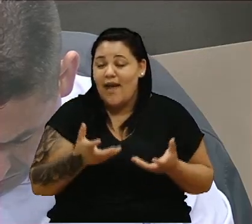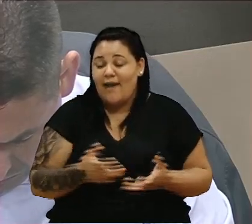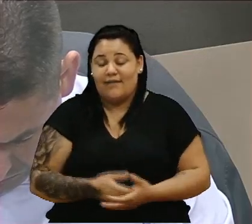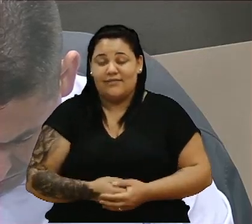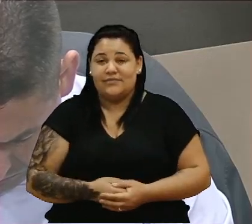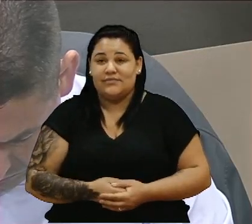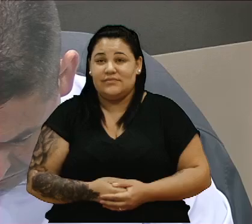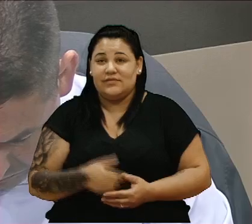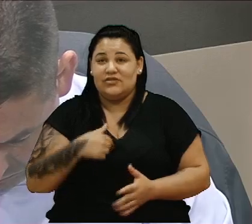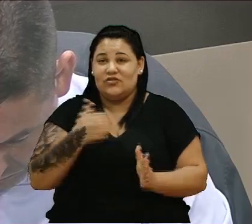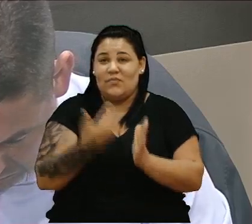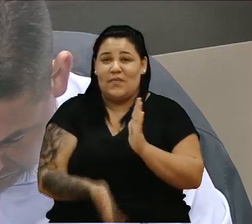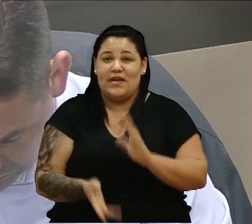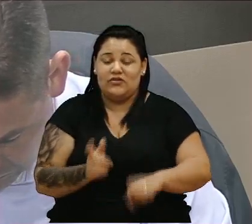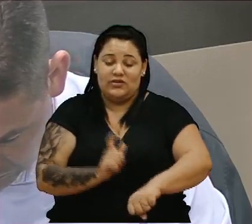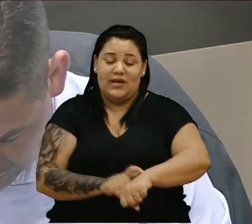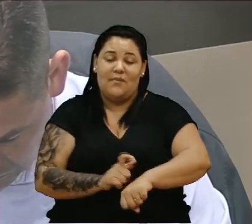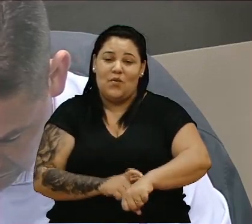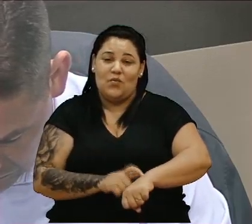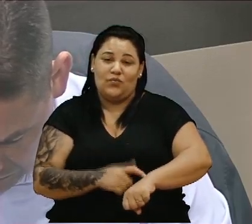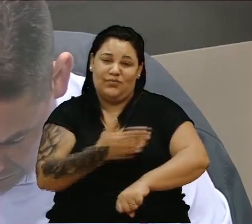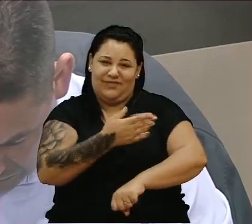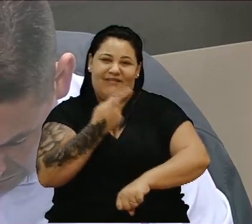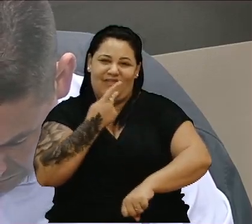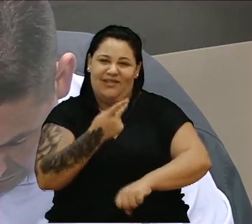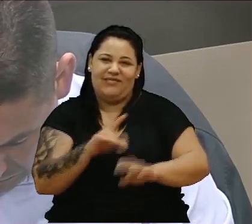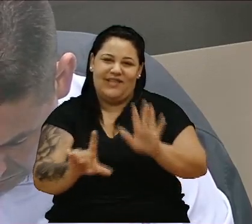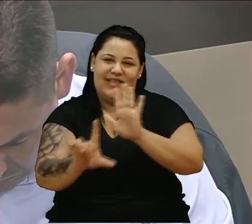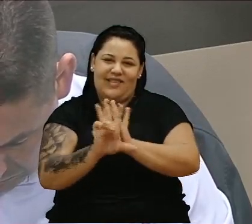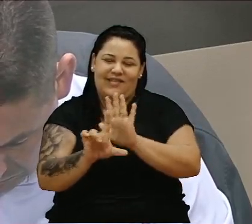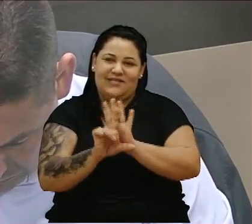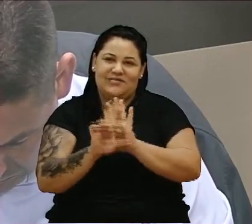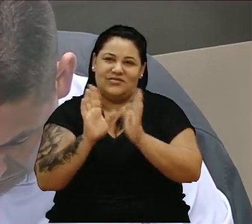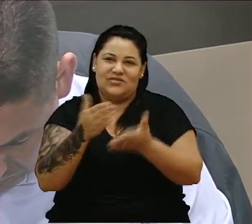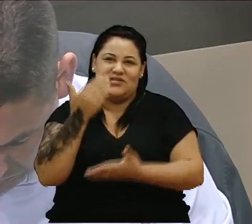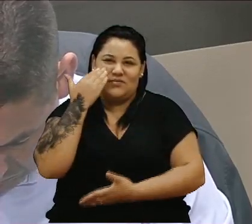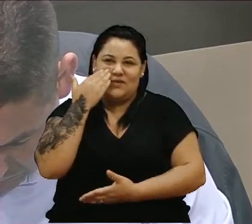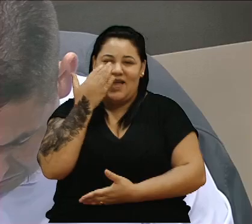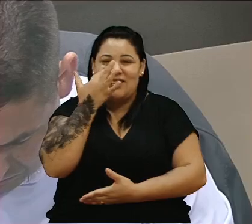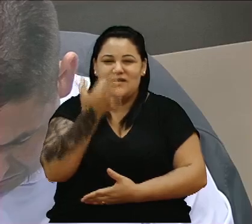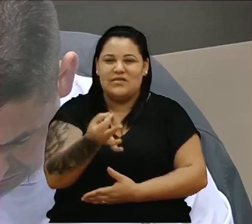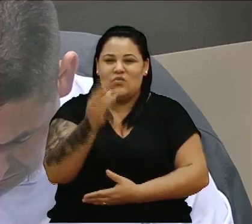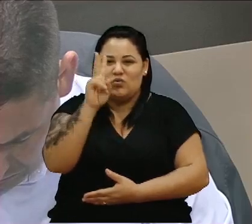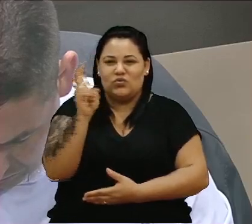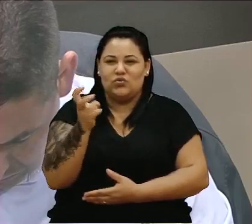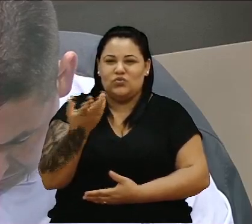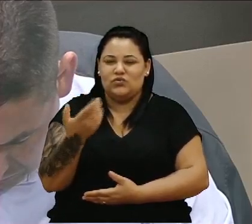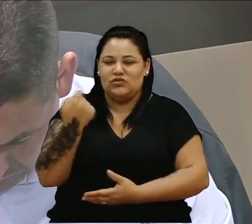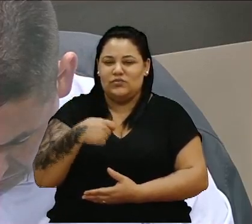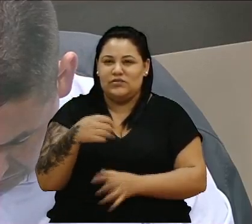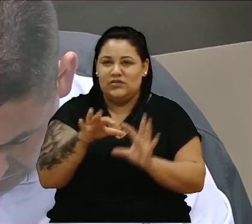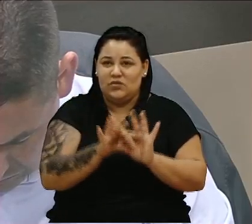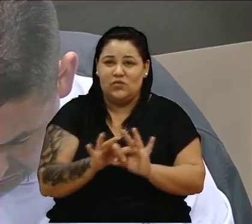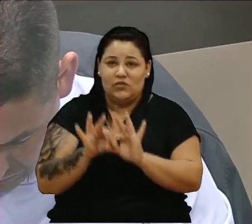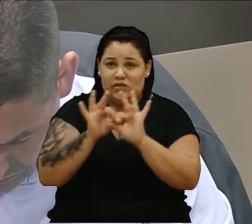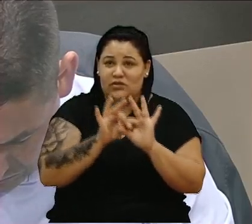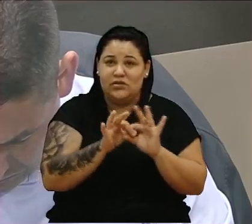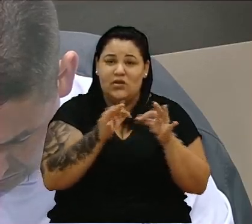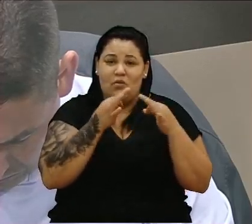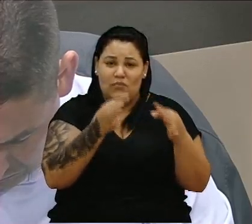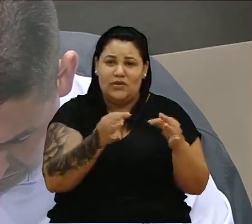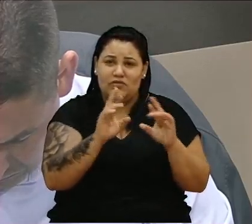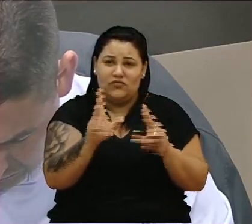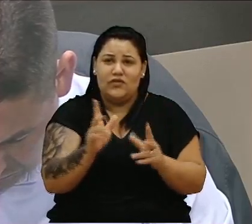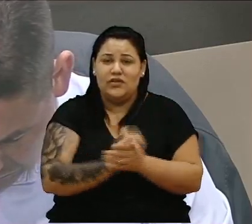acaba perdendo tempo aqui, a questão da lei ali, a gente devia se ater ao tema, e a gente pode se unir no que a gente converge, impressionar